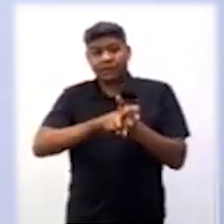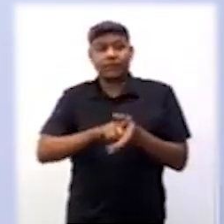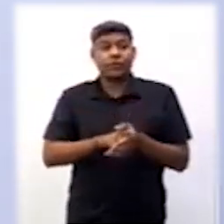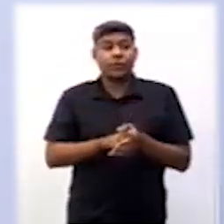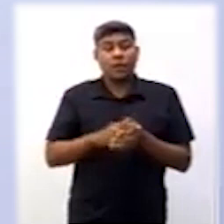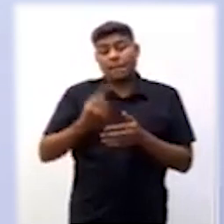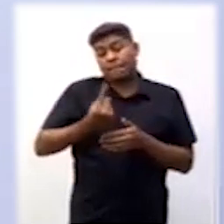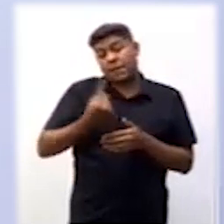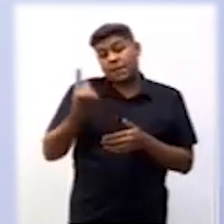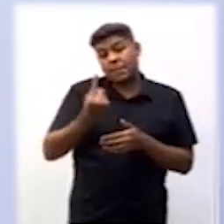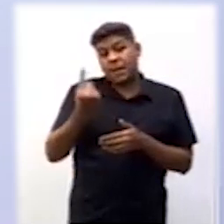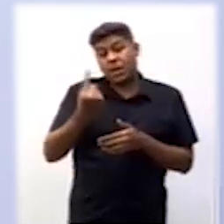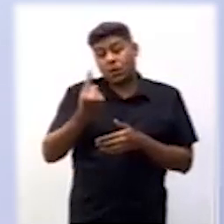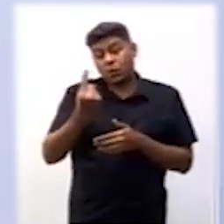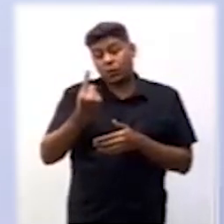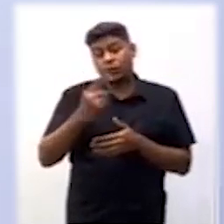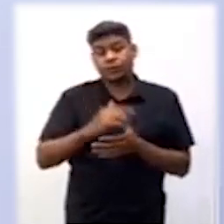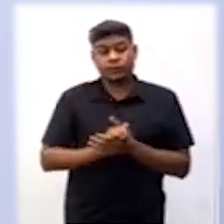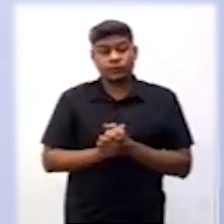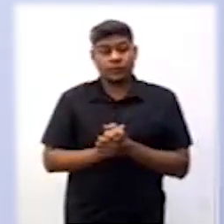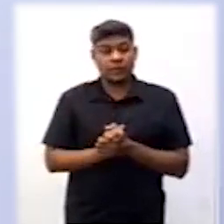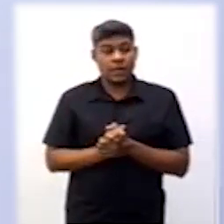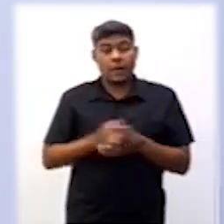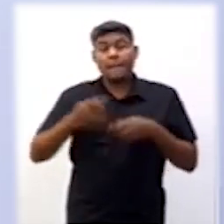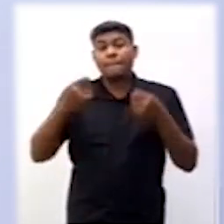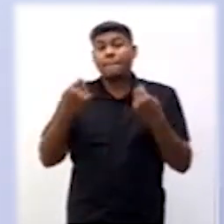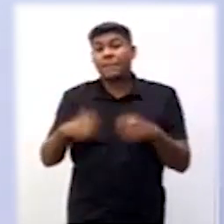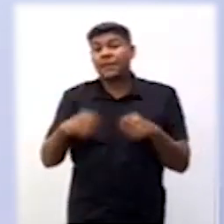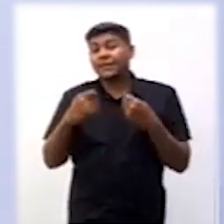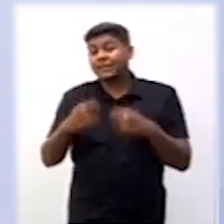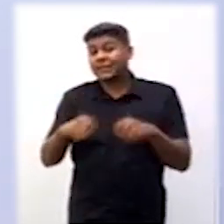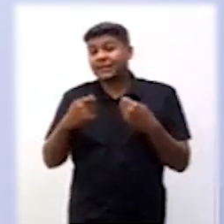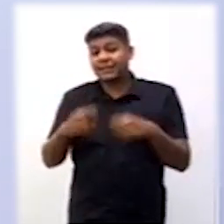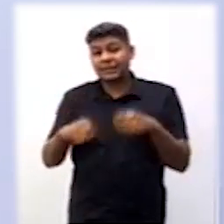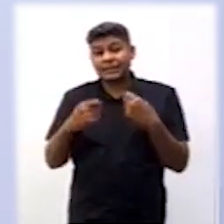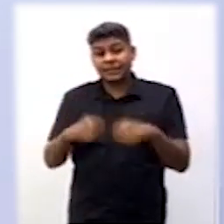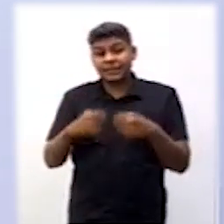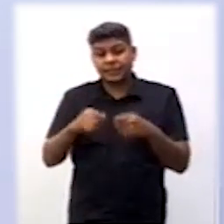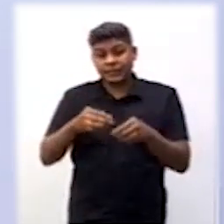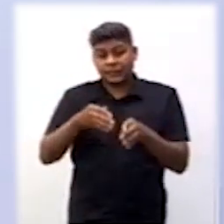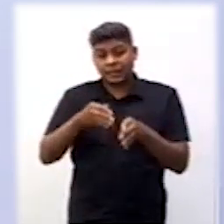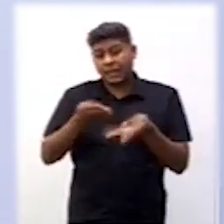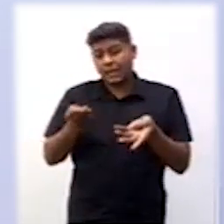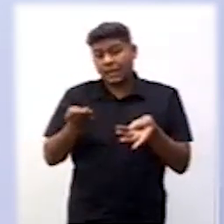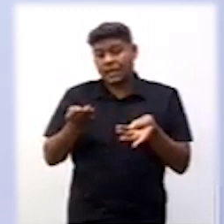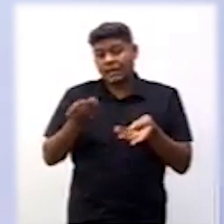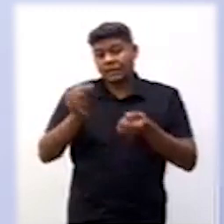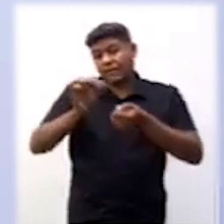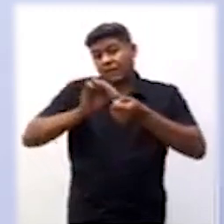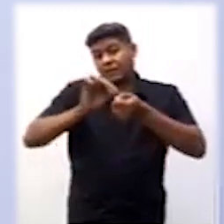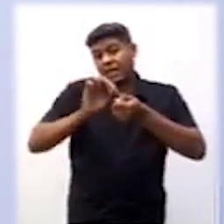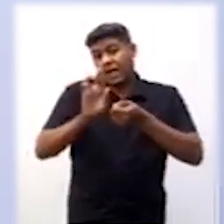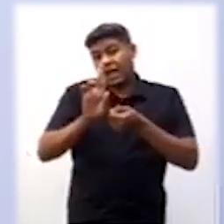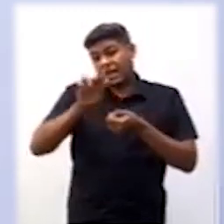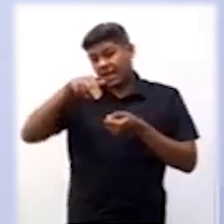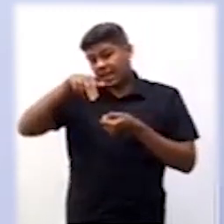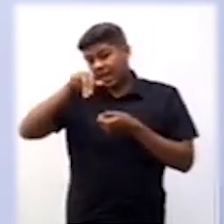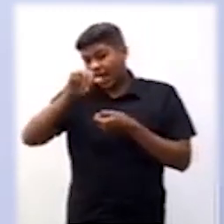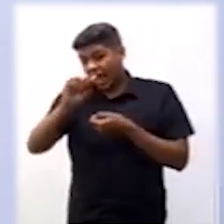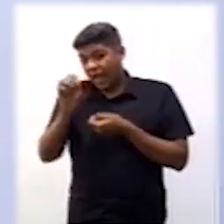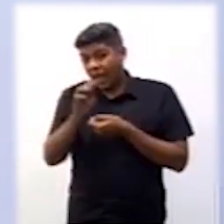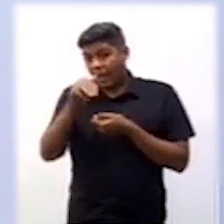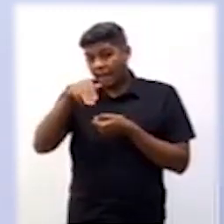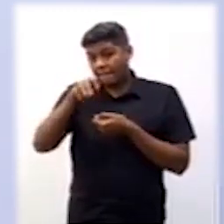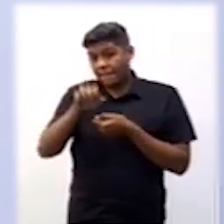Ele primeiro, galera, ele primeiro precisa produzir um RNA mensageiro. Precisa, é obrigatório. Então,